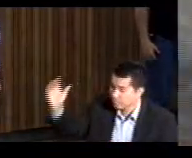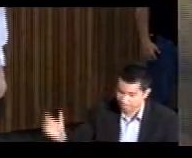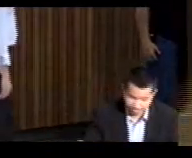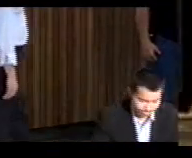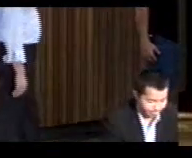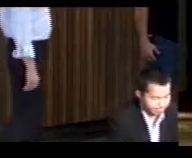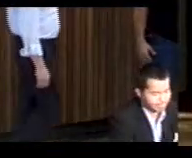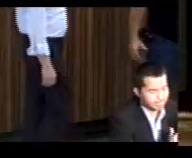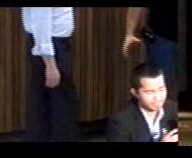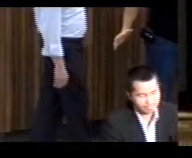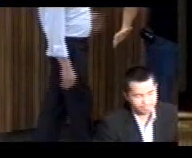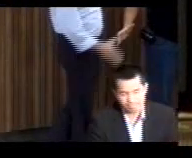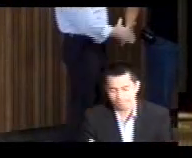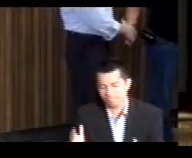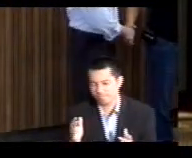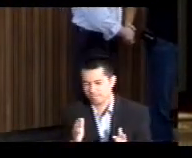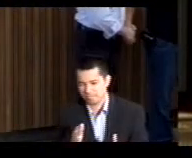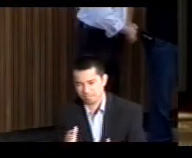de Jesus.